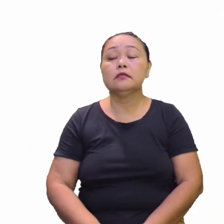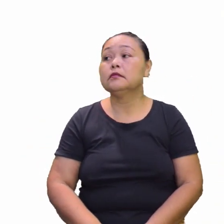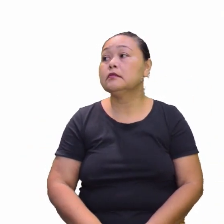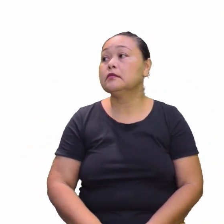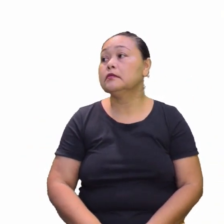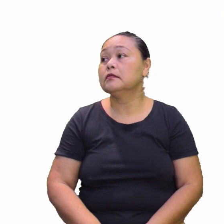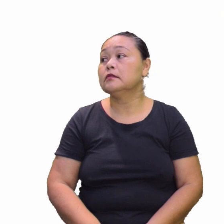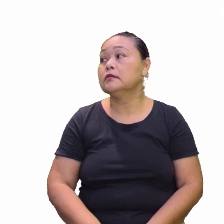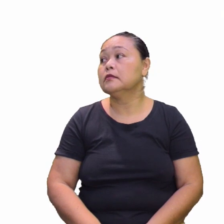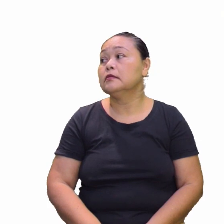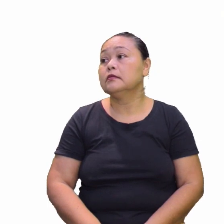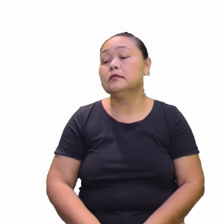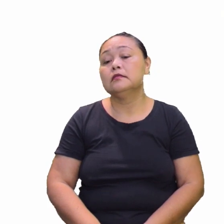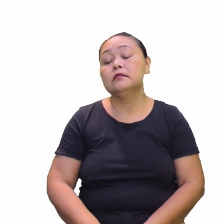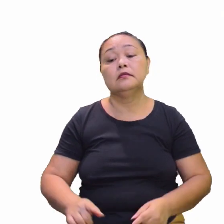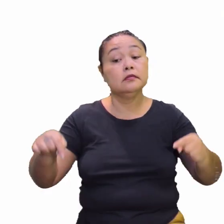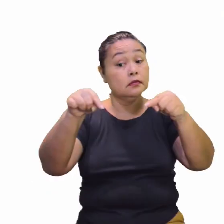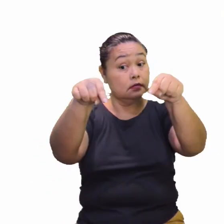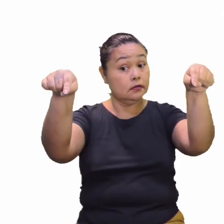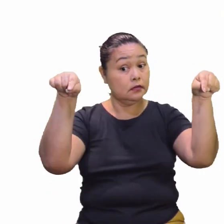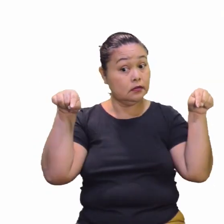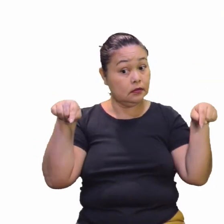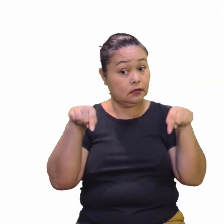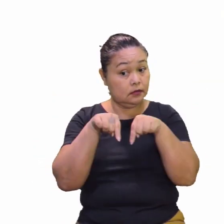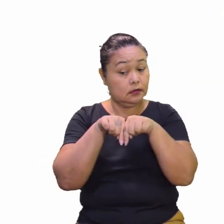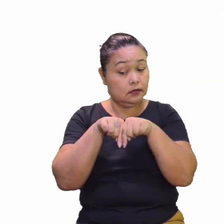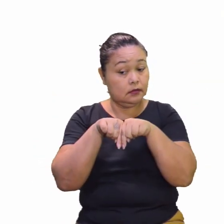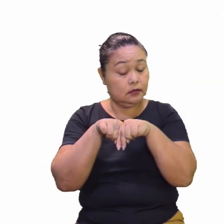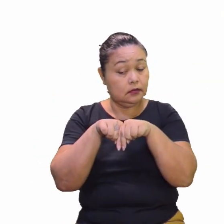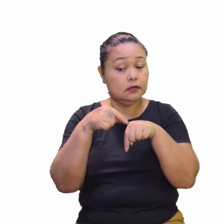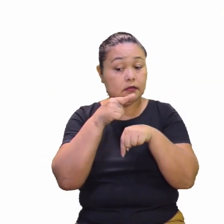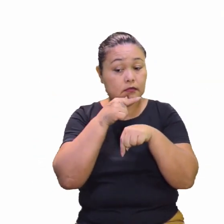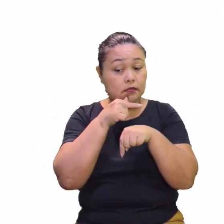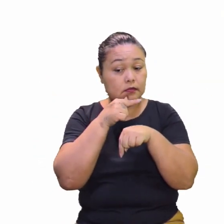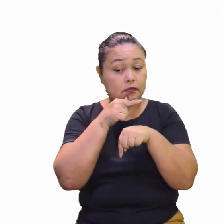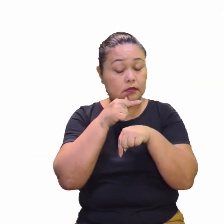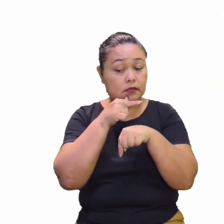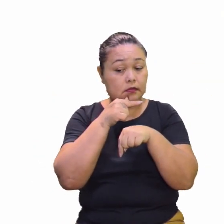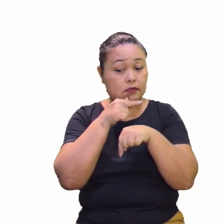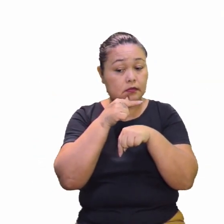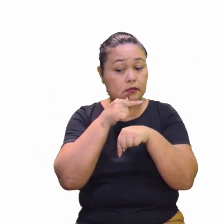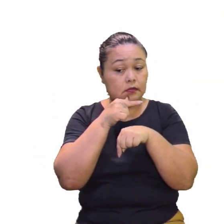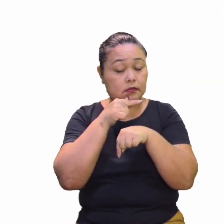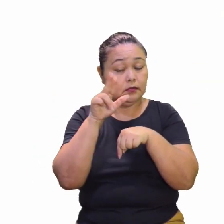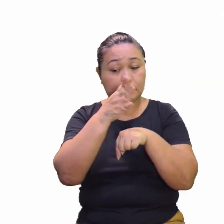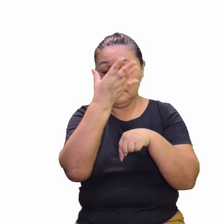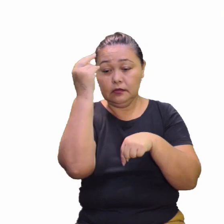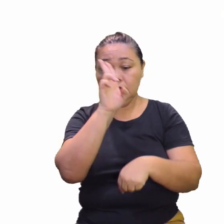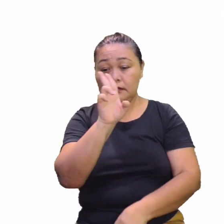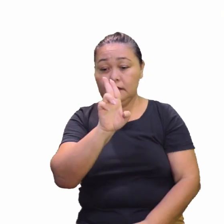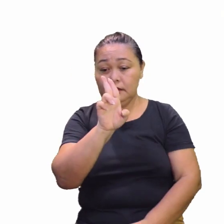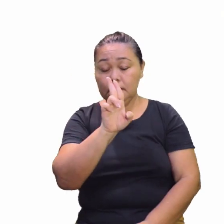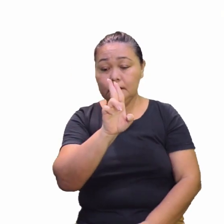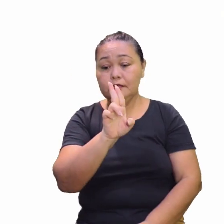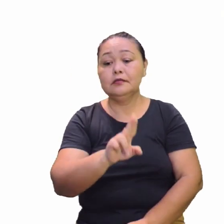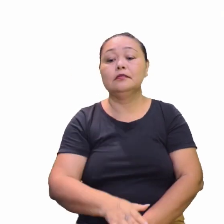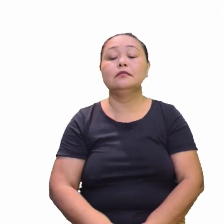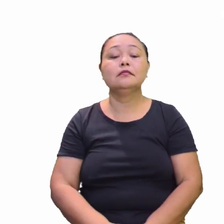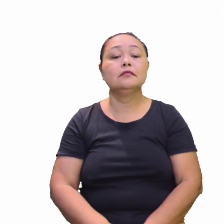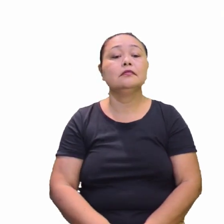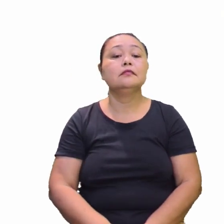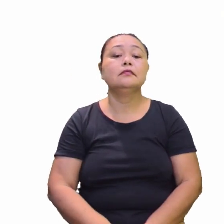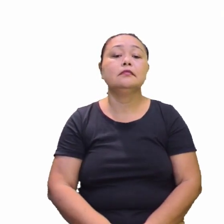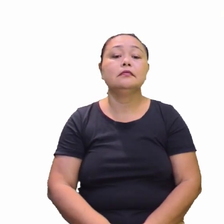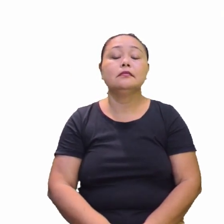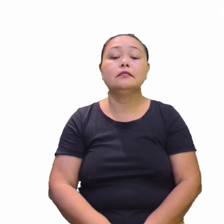como é o nome aquelas piscinas lá de água, que esqueci agora o nome. Vamos lá. Eu esqueci também agora, mas vou lembrar que agora eu já